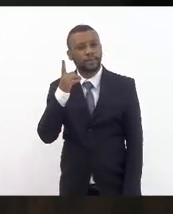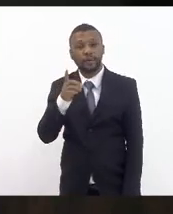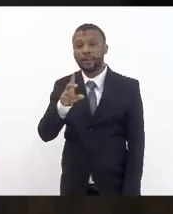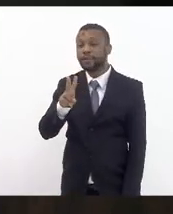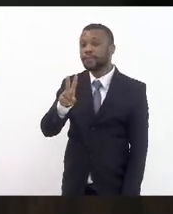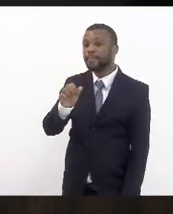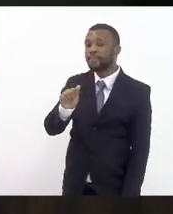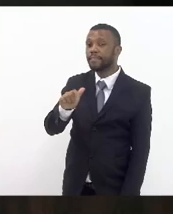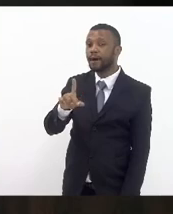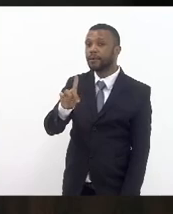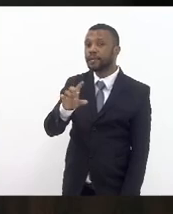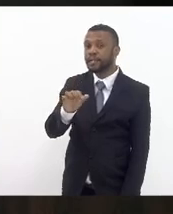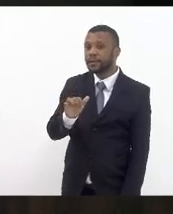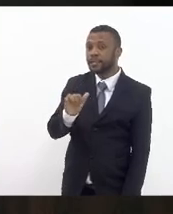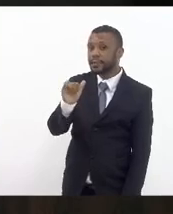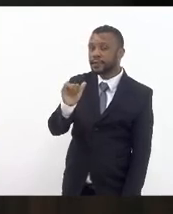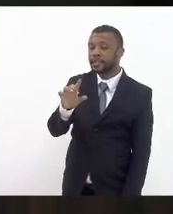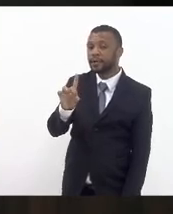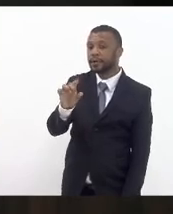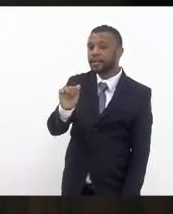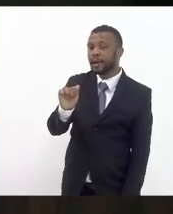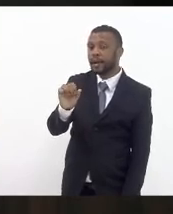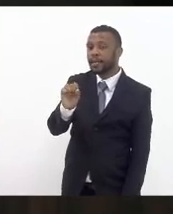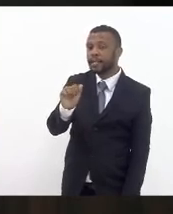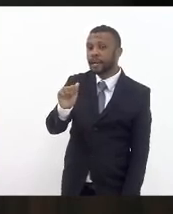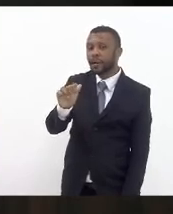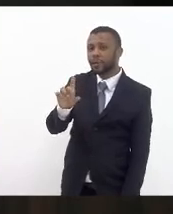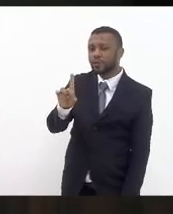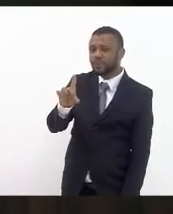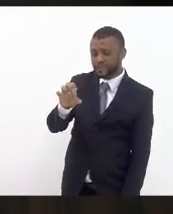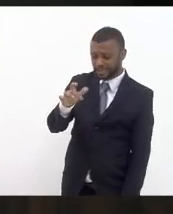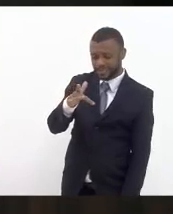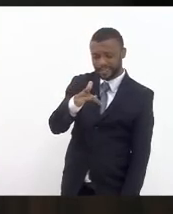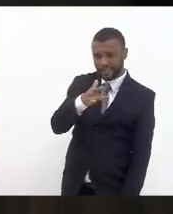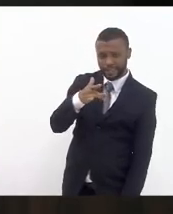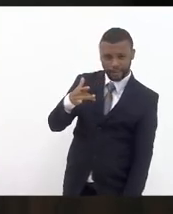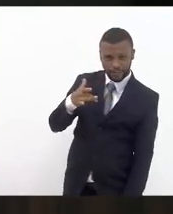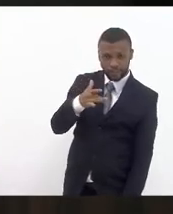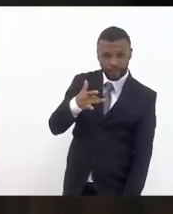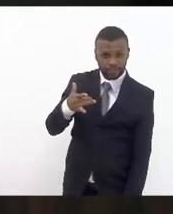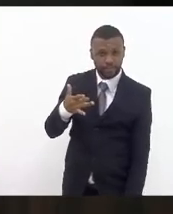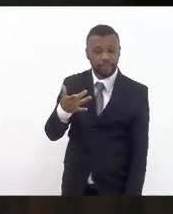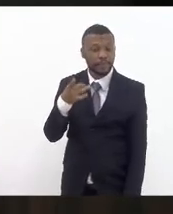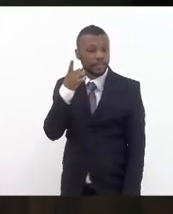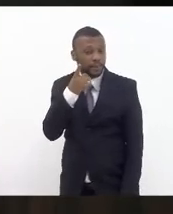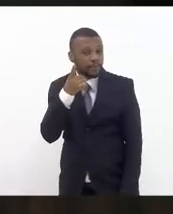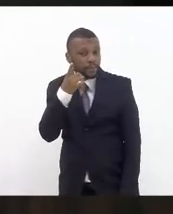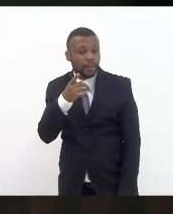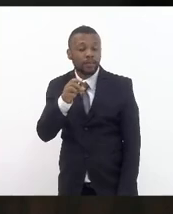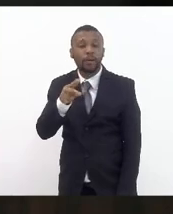Saúde. Deputado Valdeci da Saúde. Deputado Wellington José.